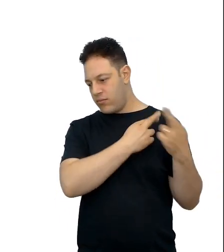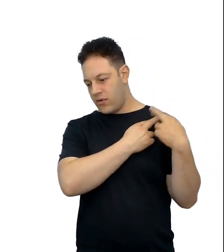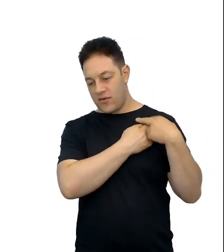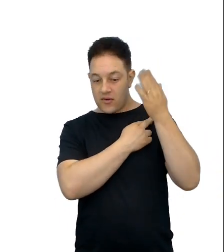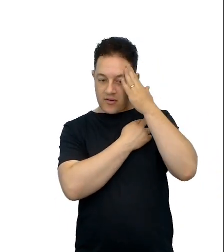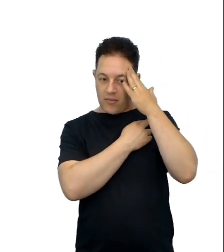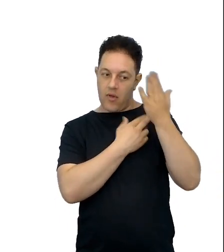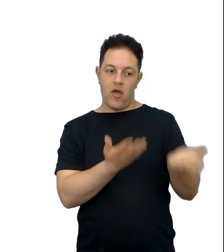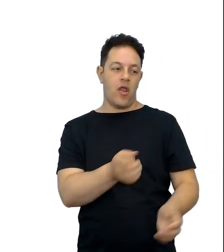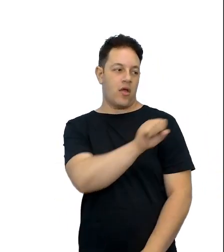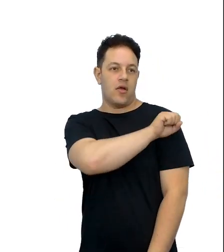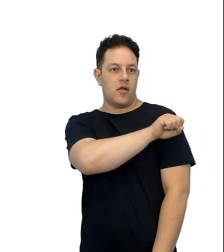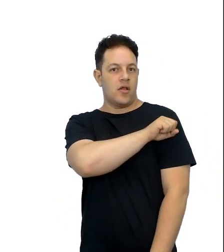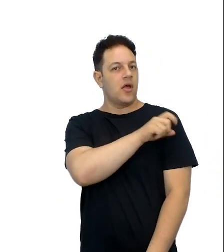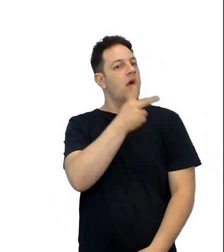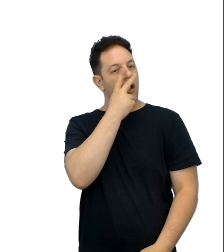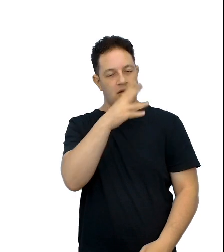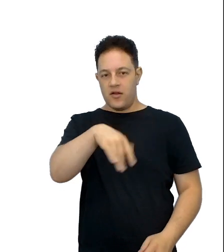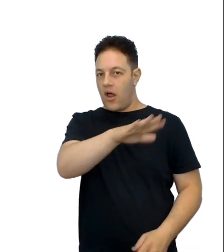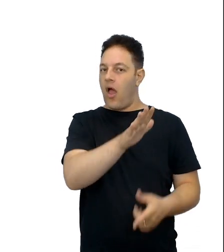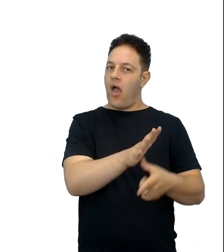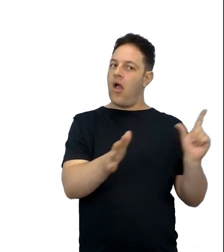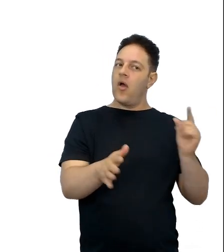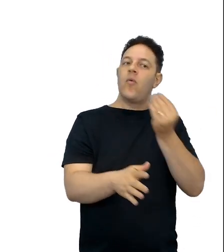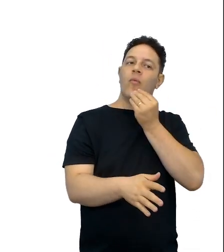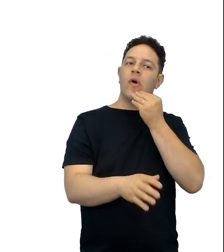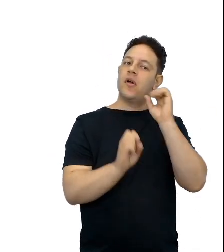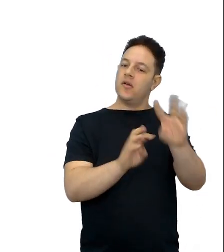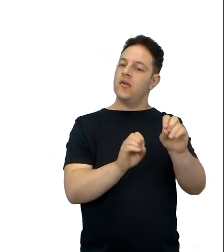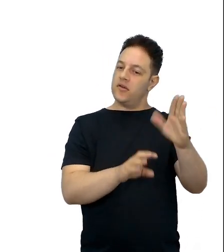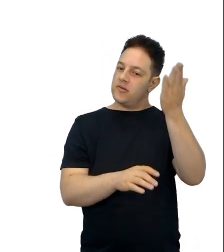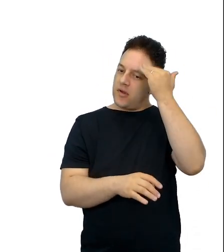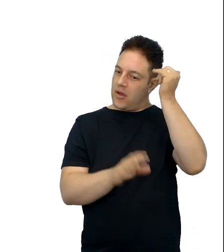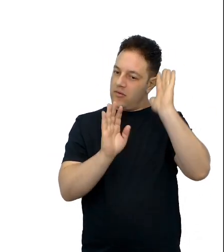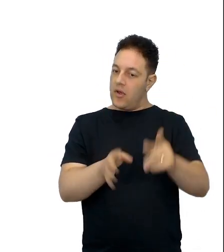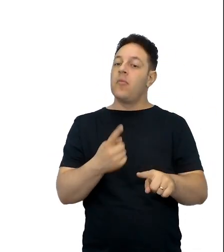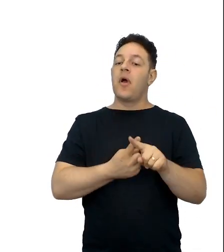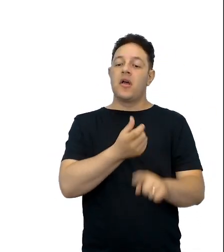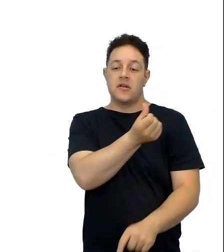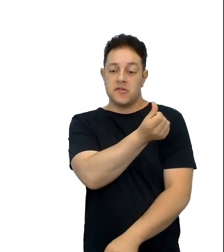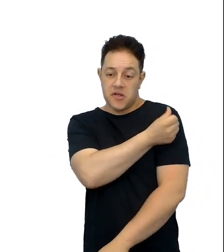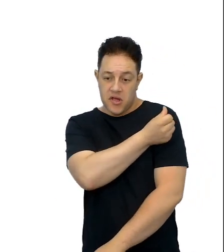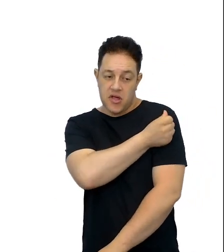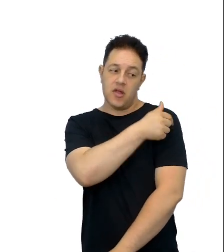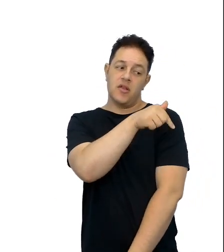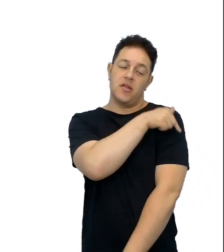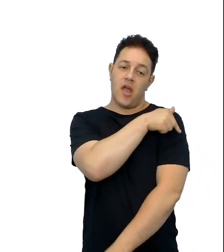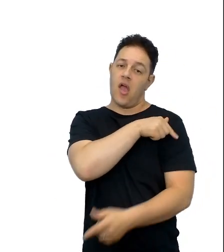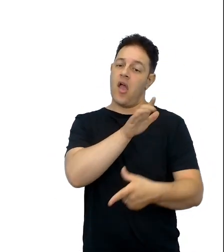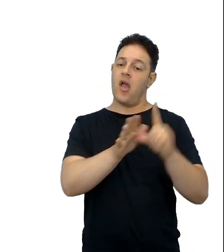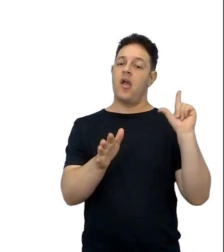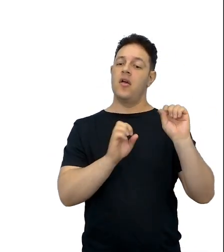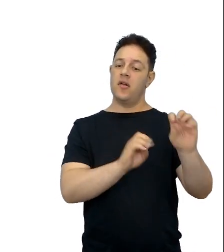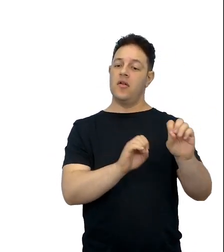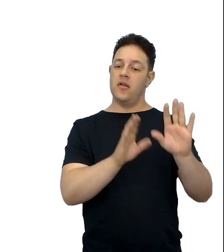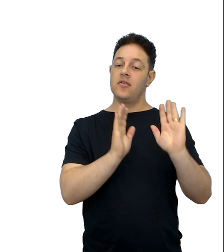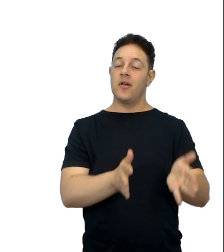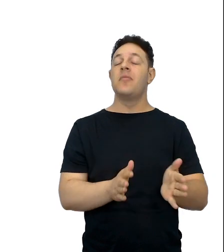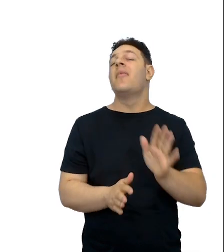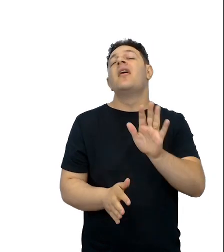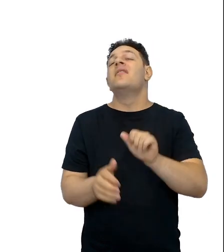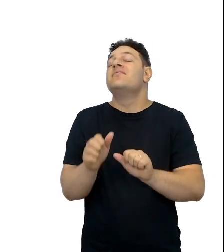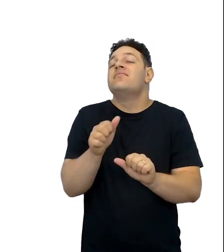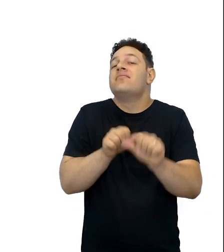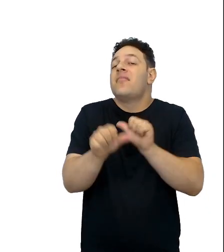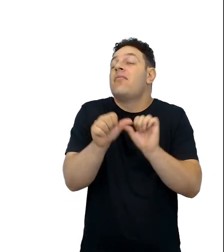no 8º ano, eles já deveriam saber, porque 6º ano, 7º, mas se eles não souberem,